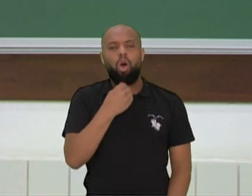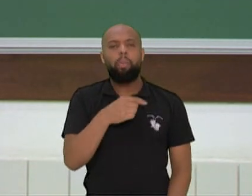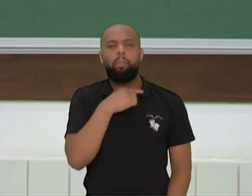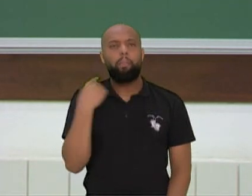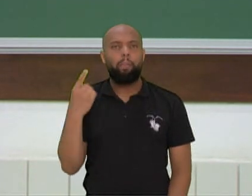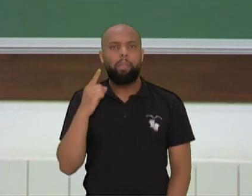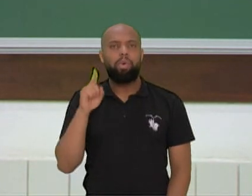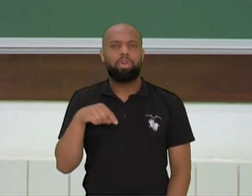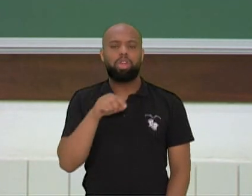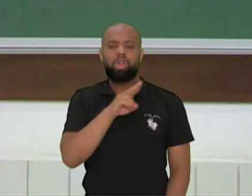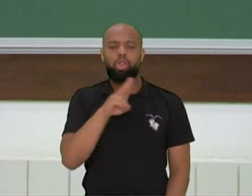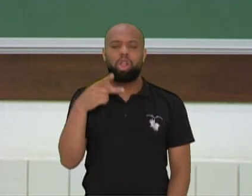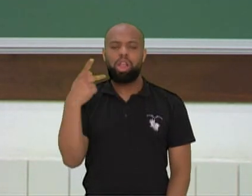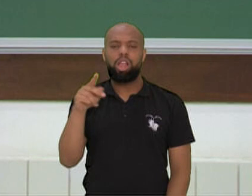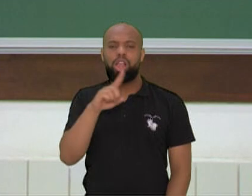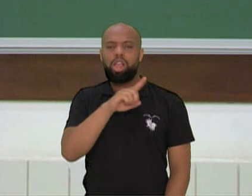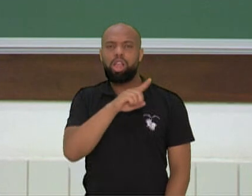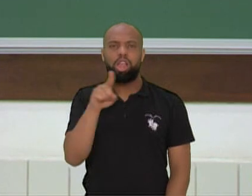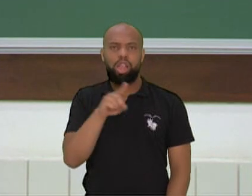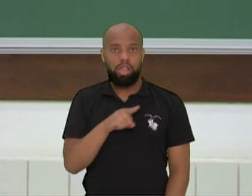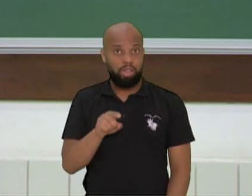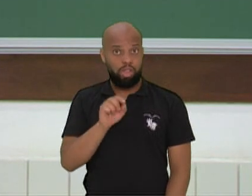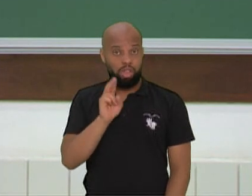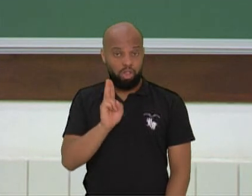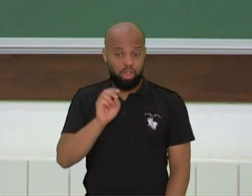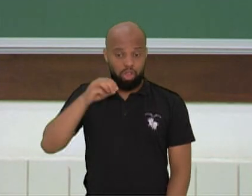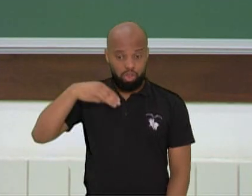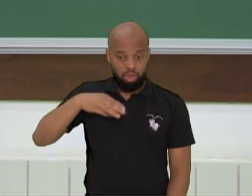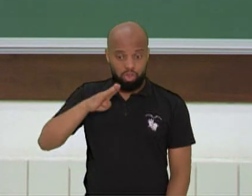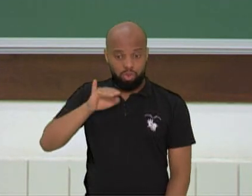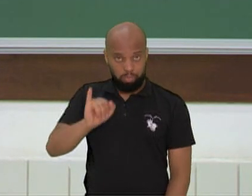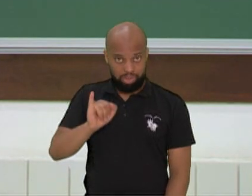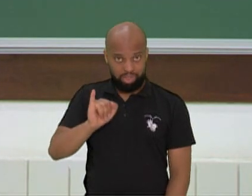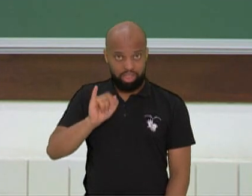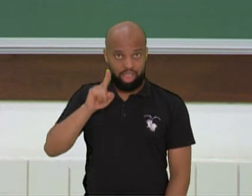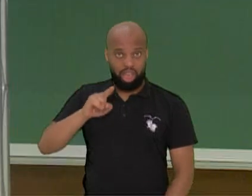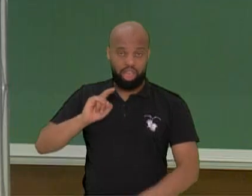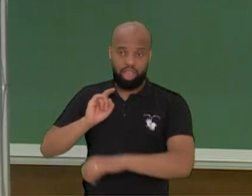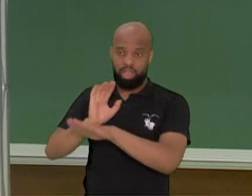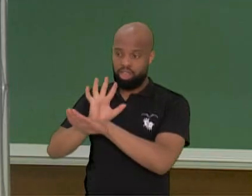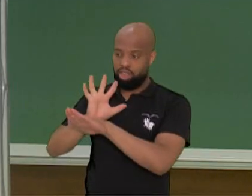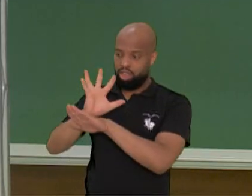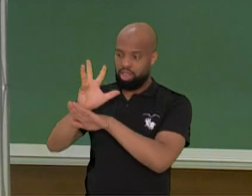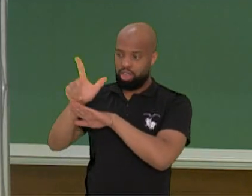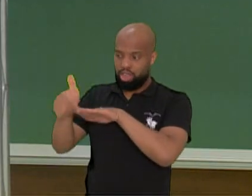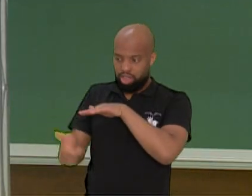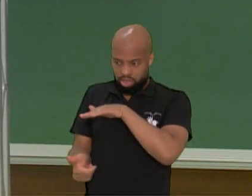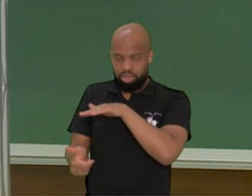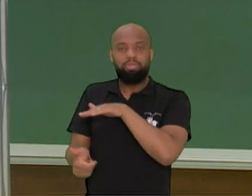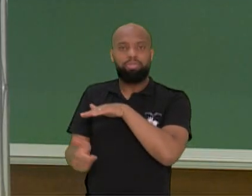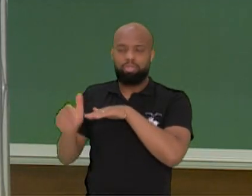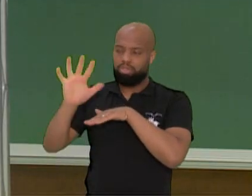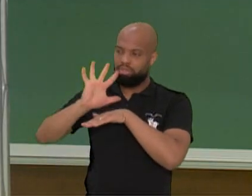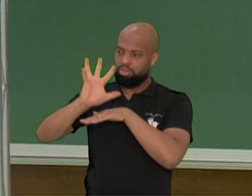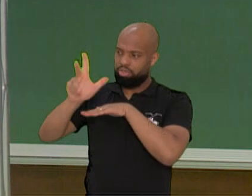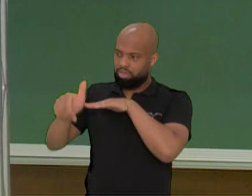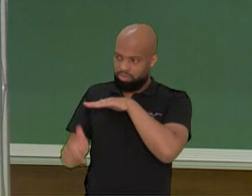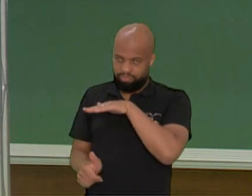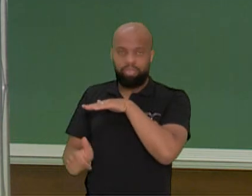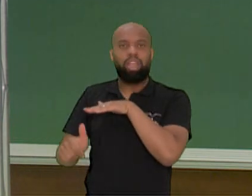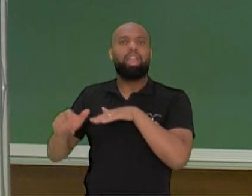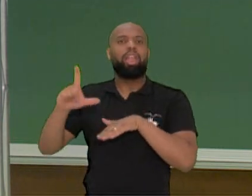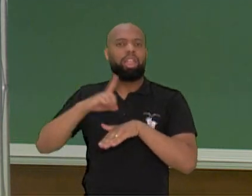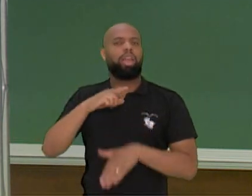para celebrar o fim da escravidão brasileira? Por que ter duas datas diferentes? Porque elas têm dois significados